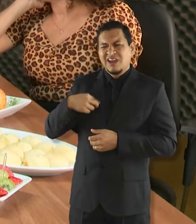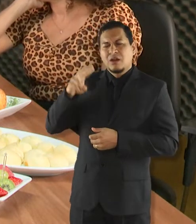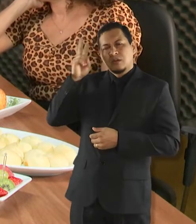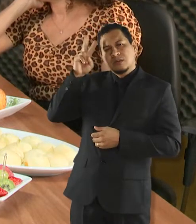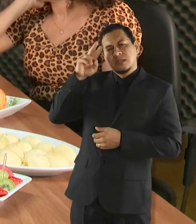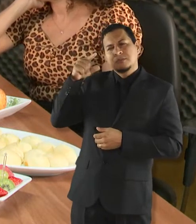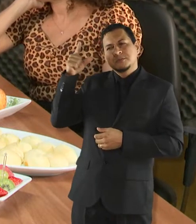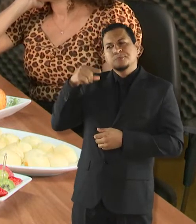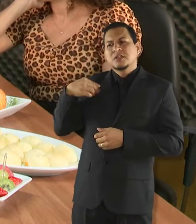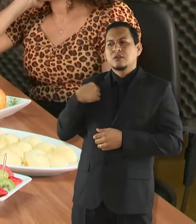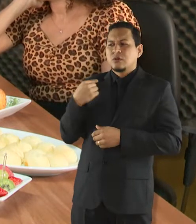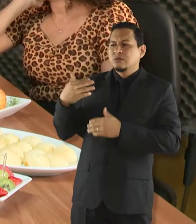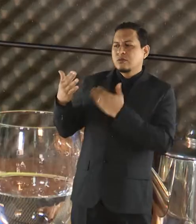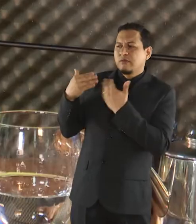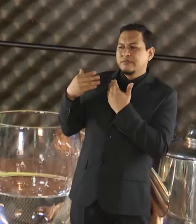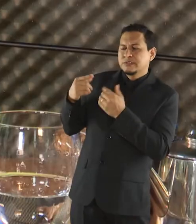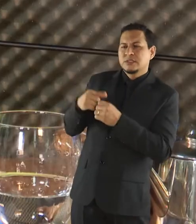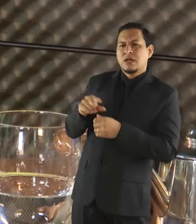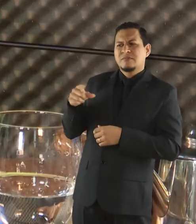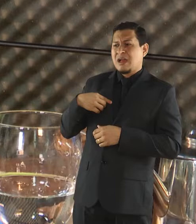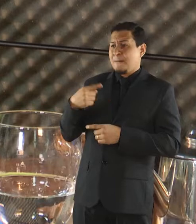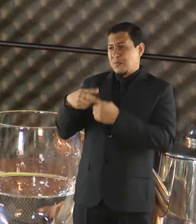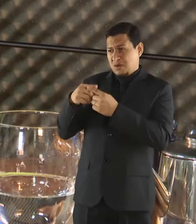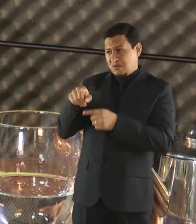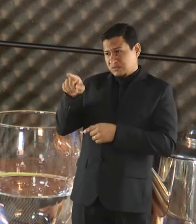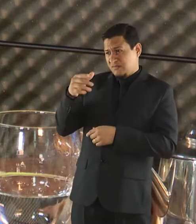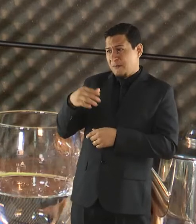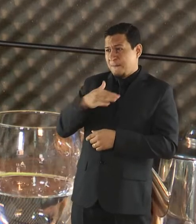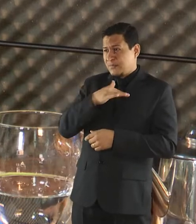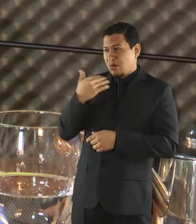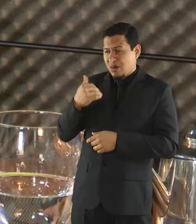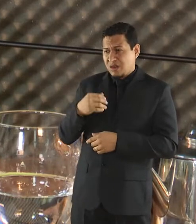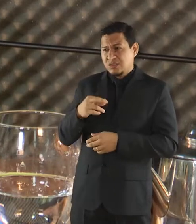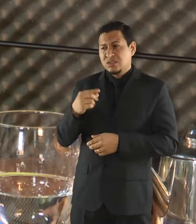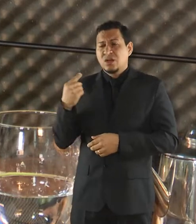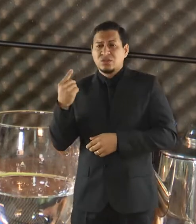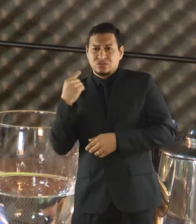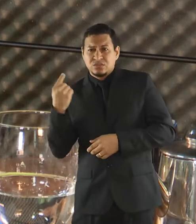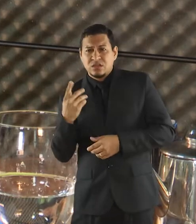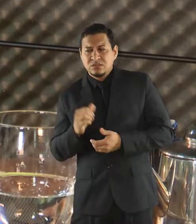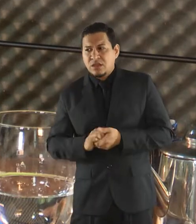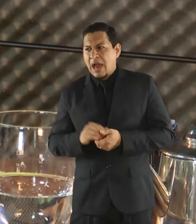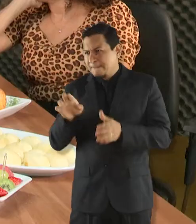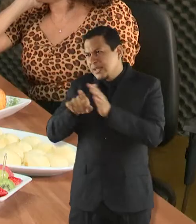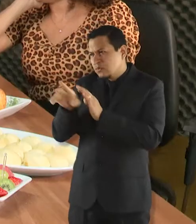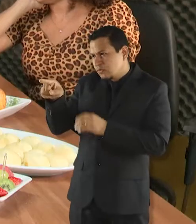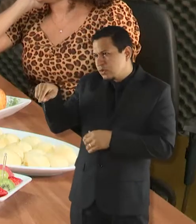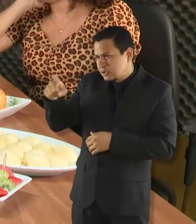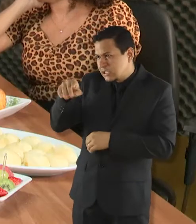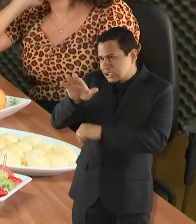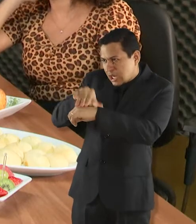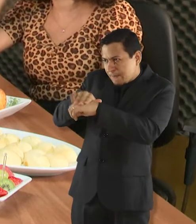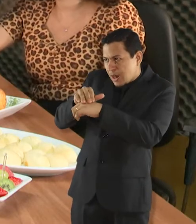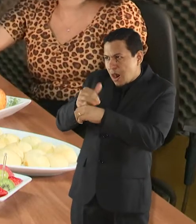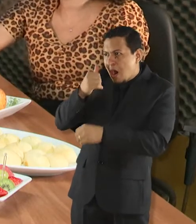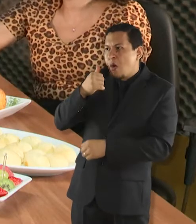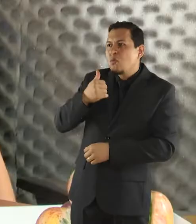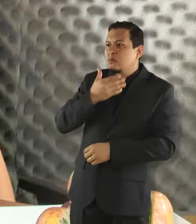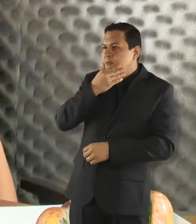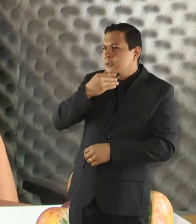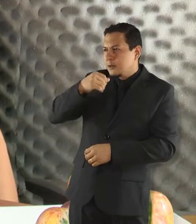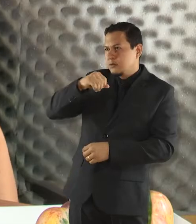lá na coordenadoria. Ai, porque vai morrer só. Eu disse, se tu chamar teu marido para morrer contigo, tu acha que ele vai? Vai nada, ele não vai